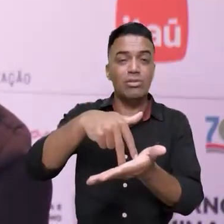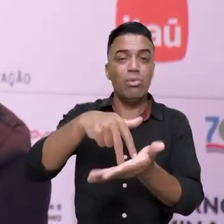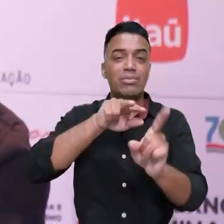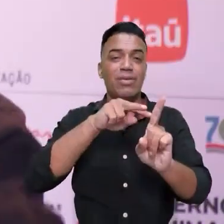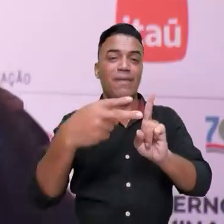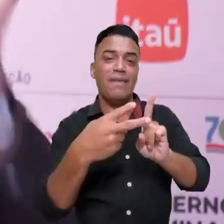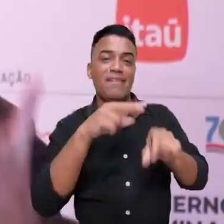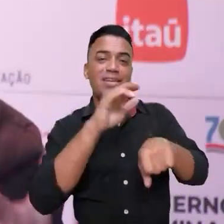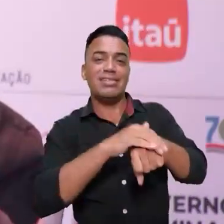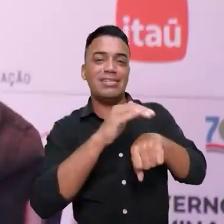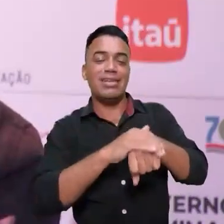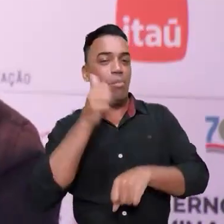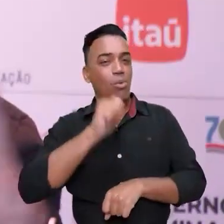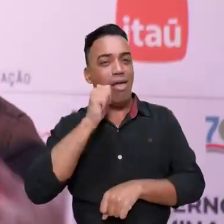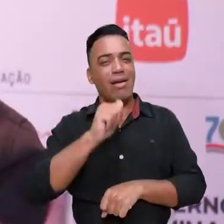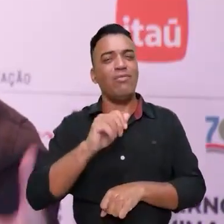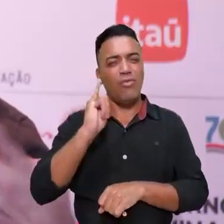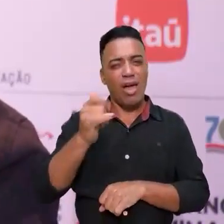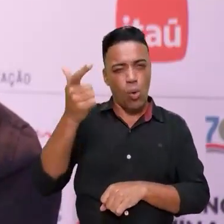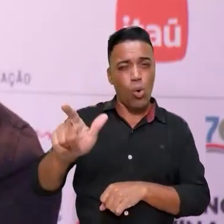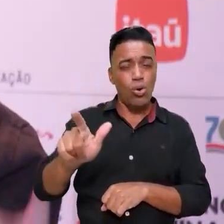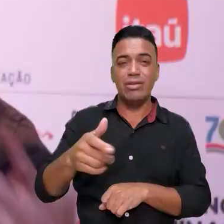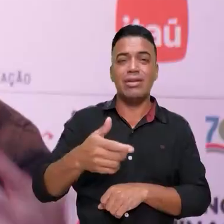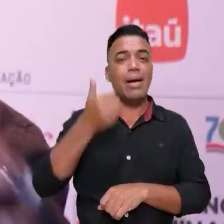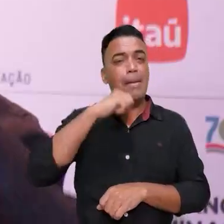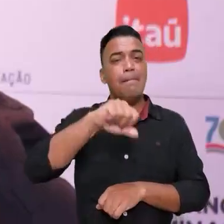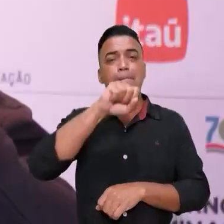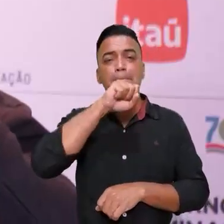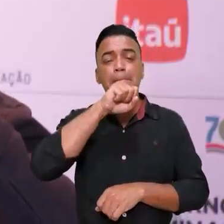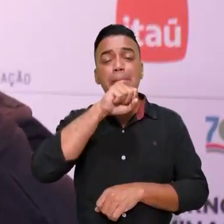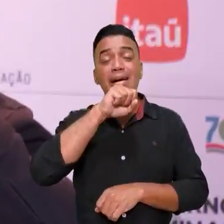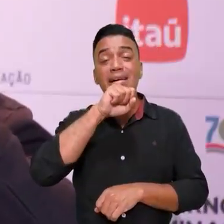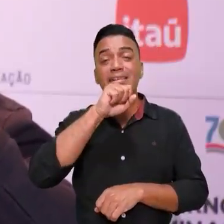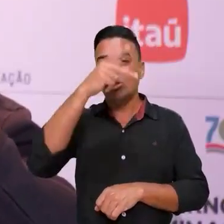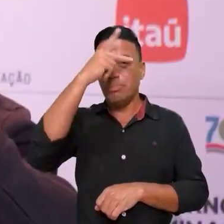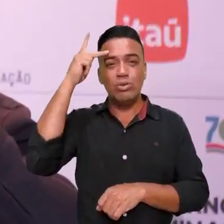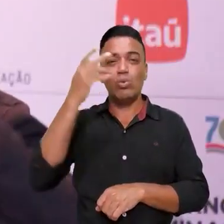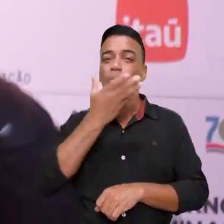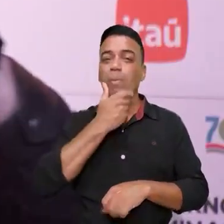ali. Para citar só mais uma, eu fiz uma série de mães de presos em Ribeirão das